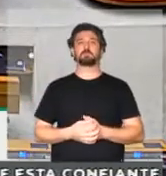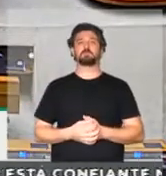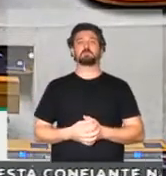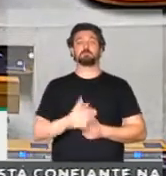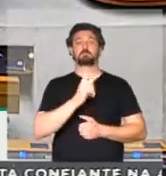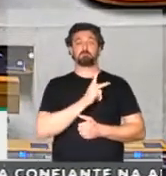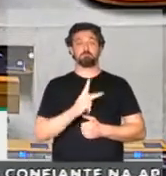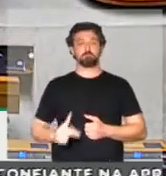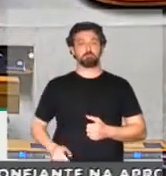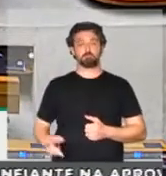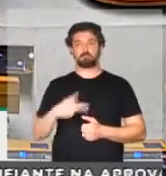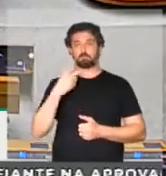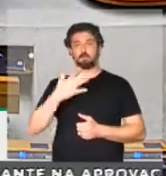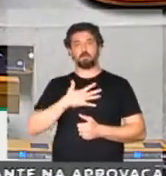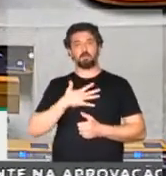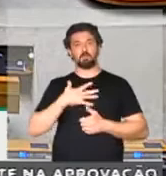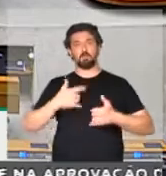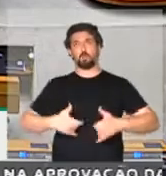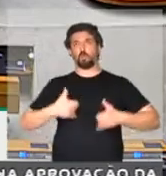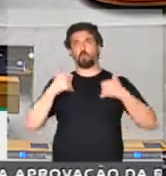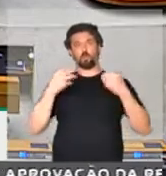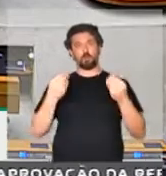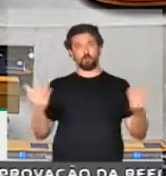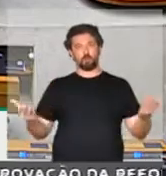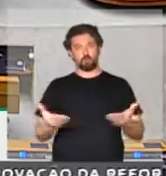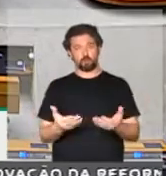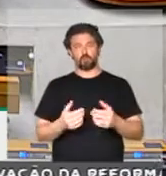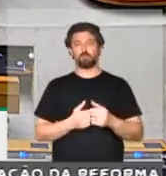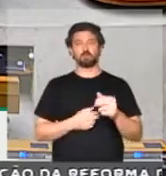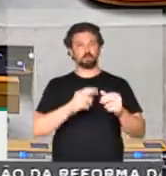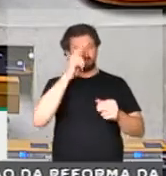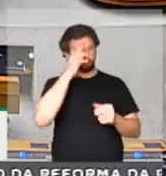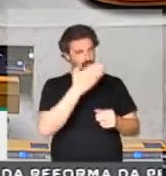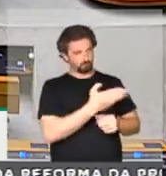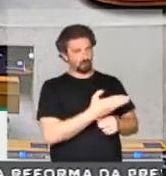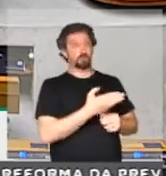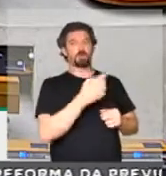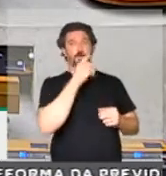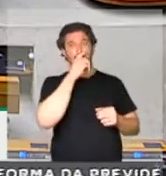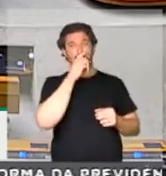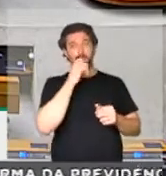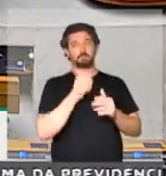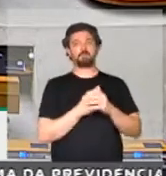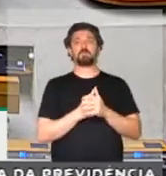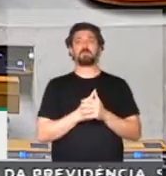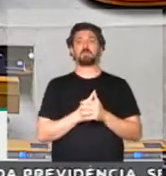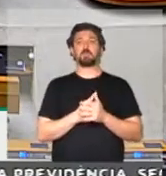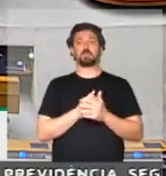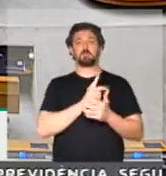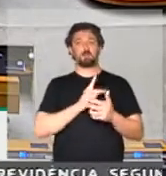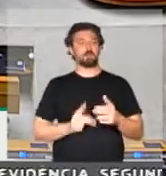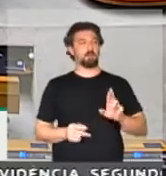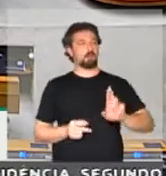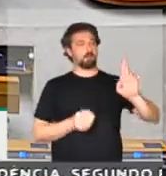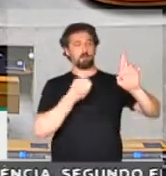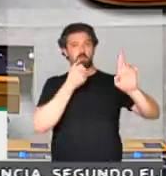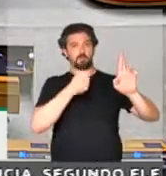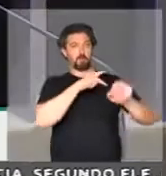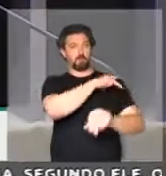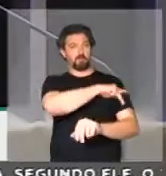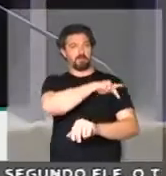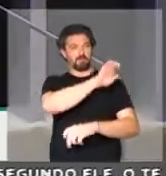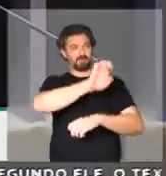Presidente, primeiro dizer que é uma honra poder usar esse grande expediente, tendo Vossa Excelência presidindo esse trabalho nessa tarde. Vossa Excelência também representa o Estado do